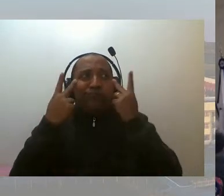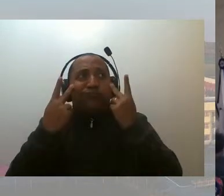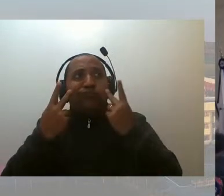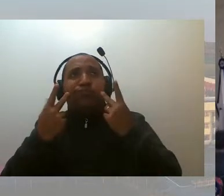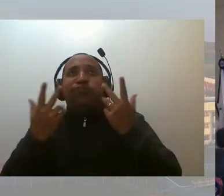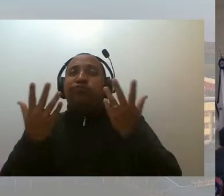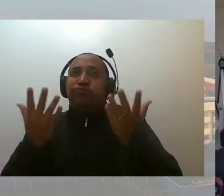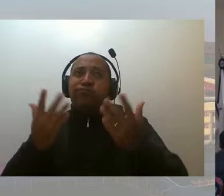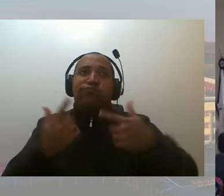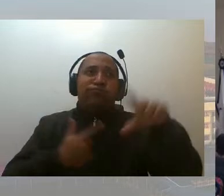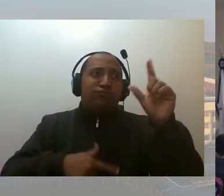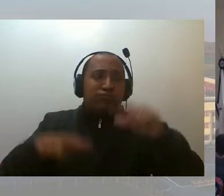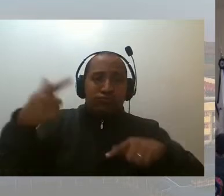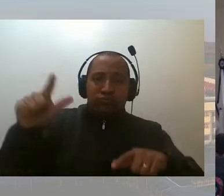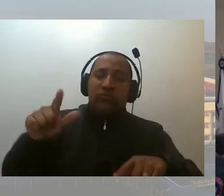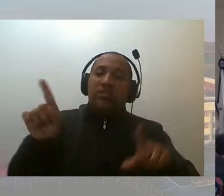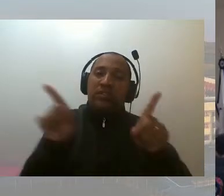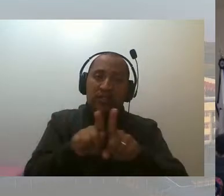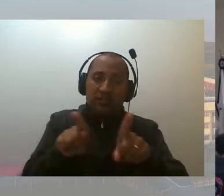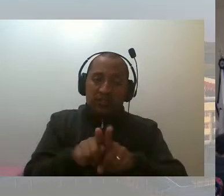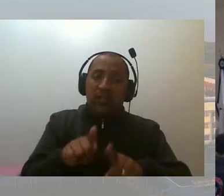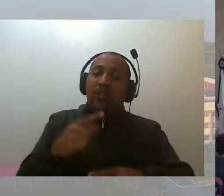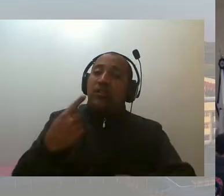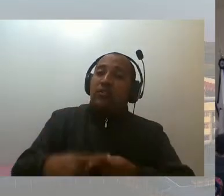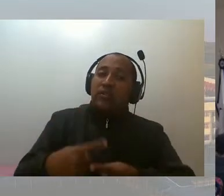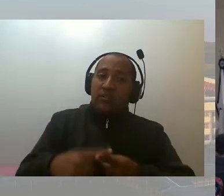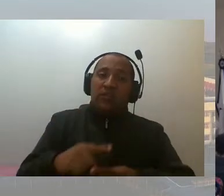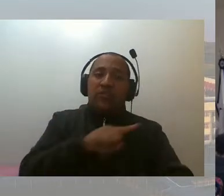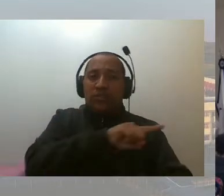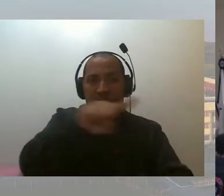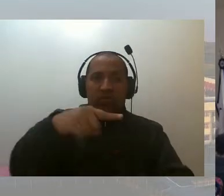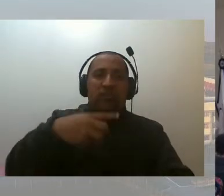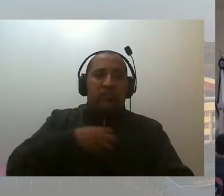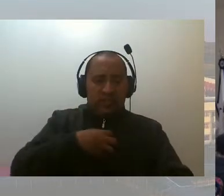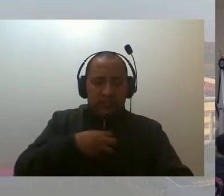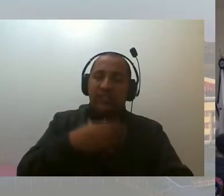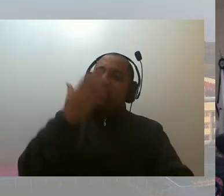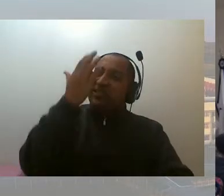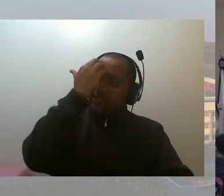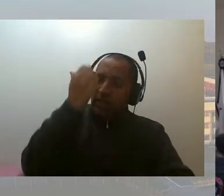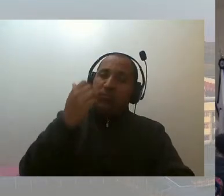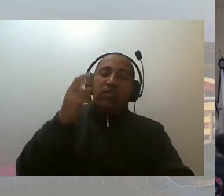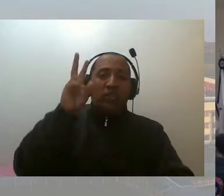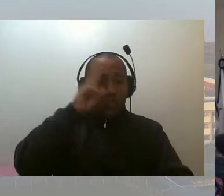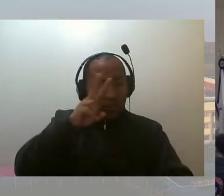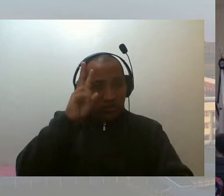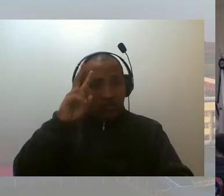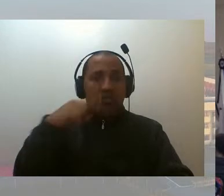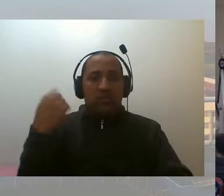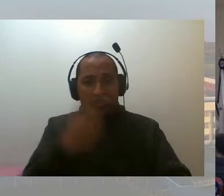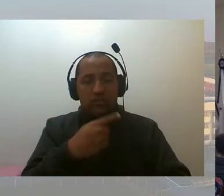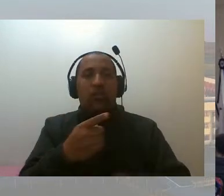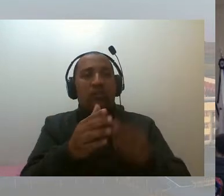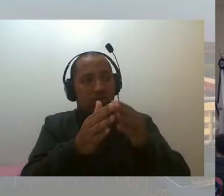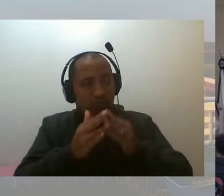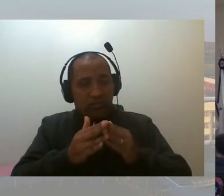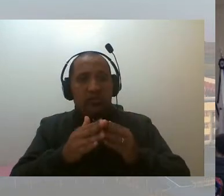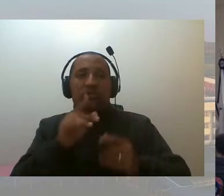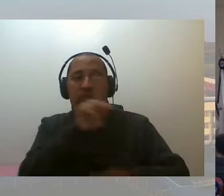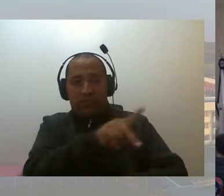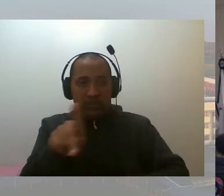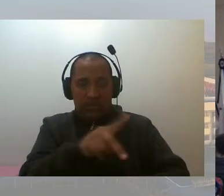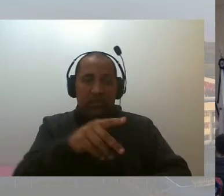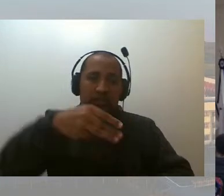pessoa, tanto da ADAF, dos NEABs, porque cada um sabe aquilo que passa. Né? E se aconteceu, Marta, te peço, professora